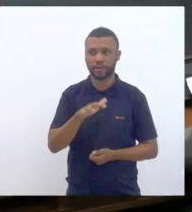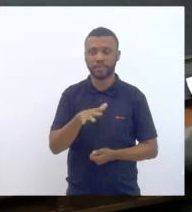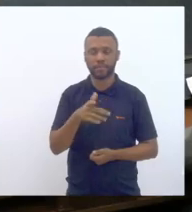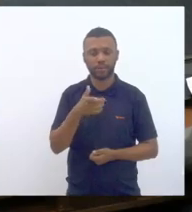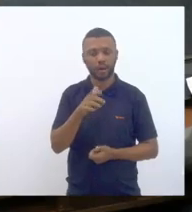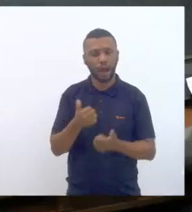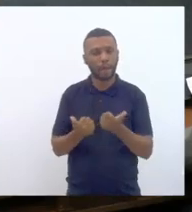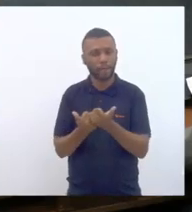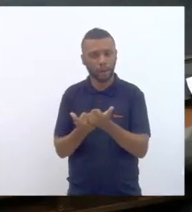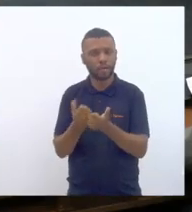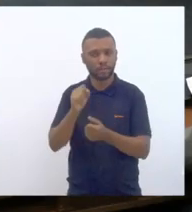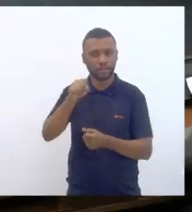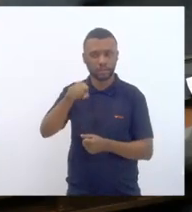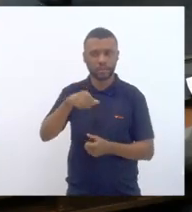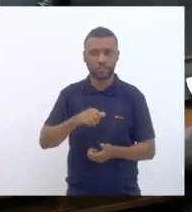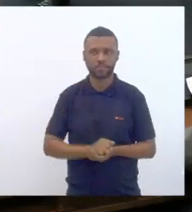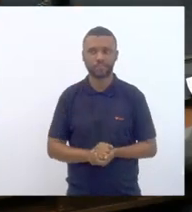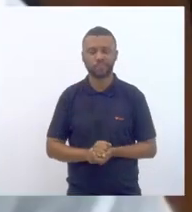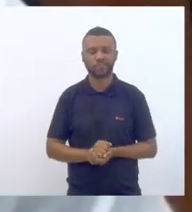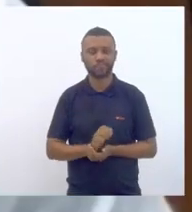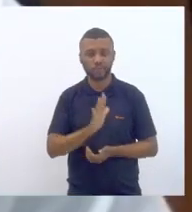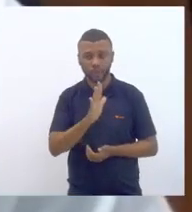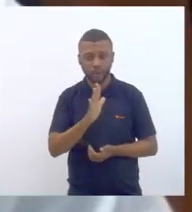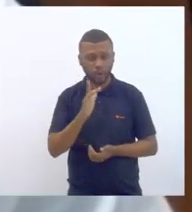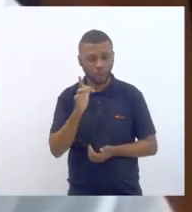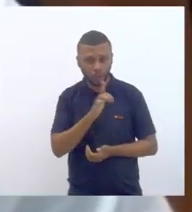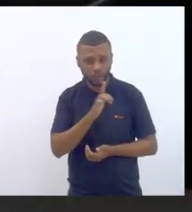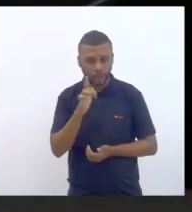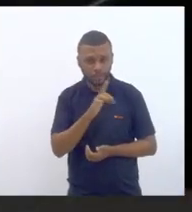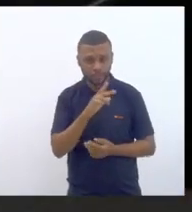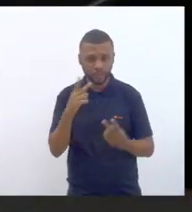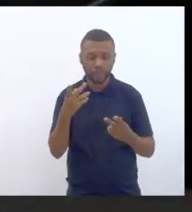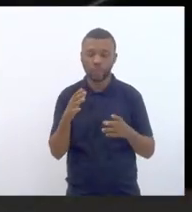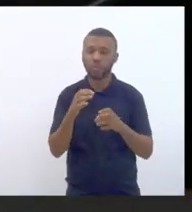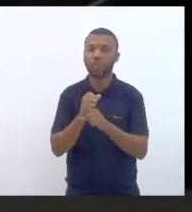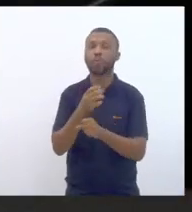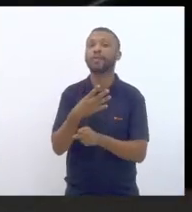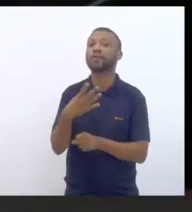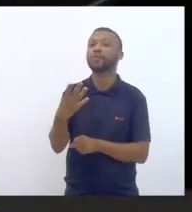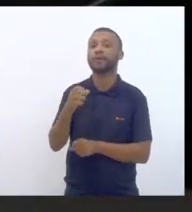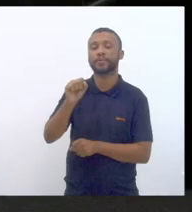Favorável, senhor presidente. Presidente, você me escuta? Sim, 44.